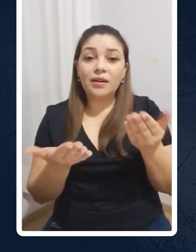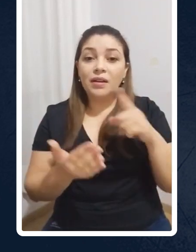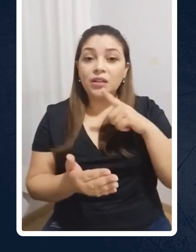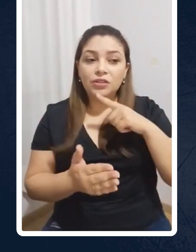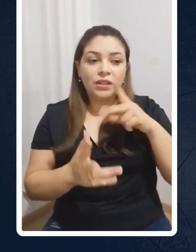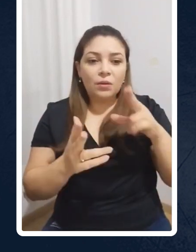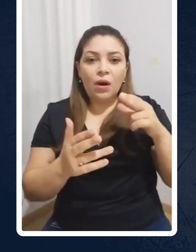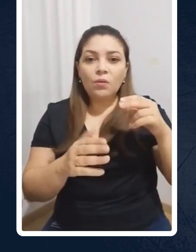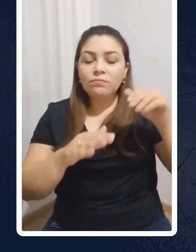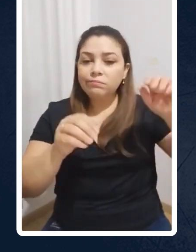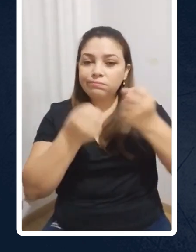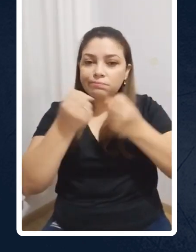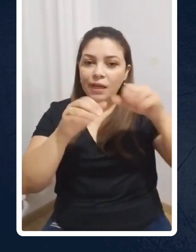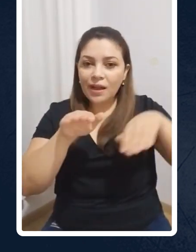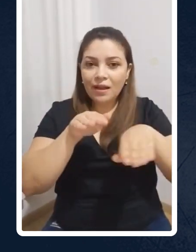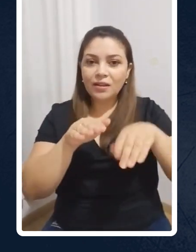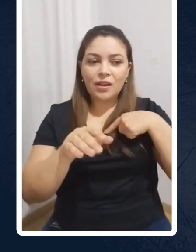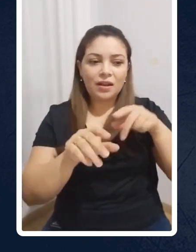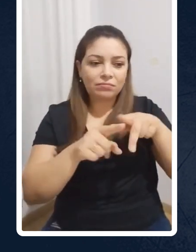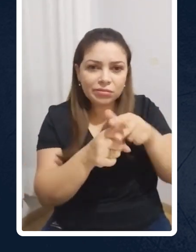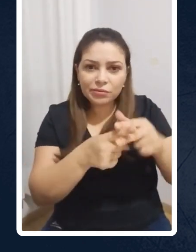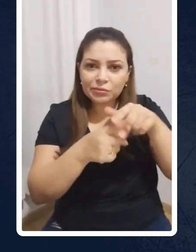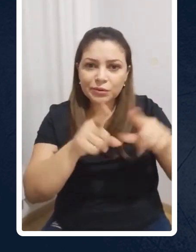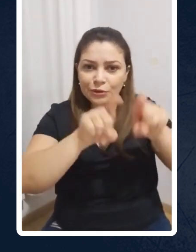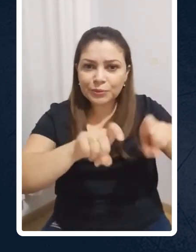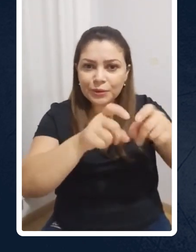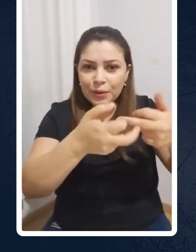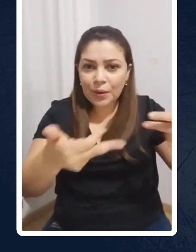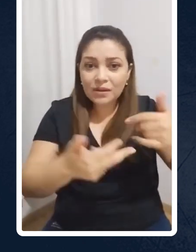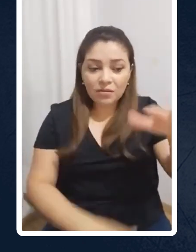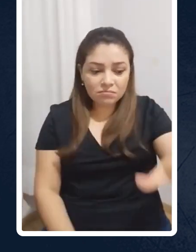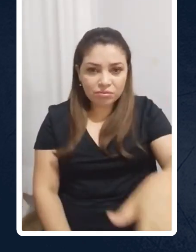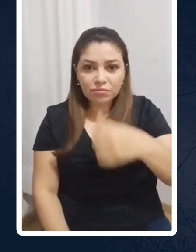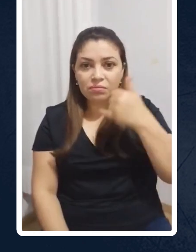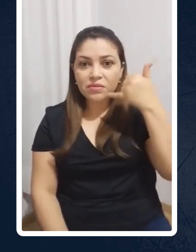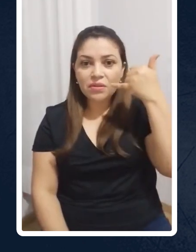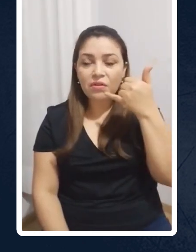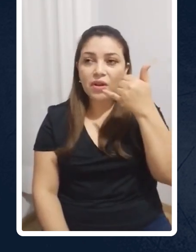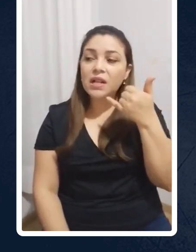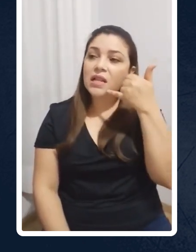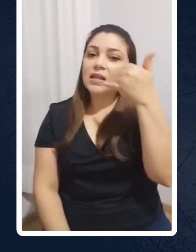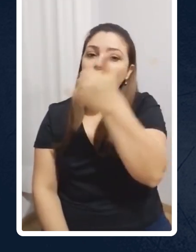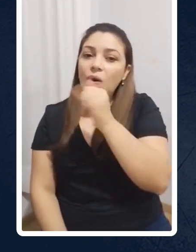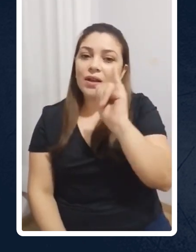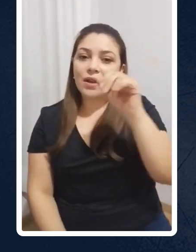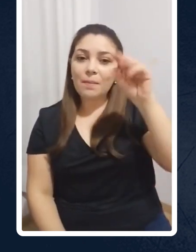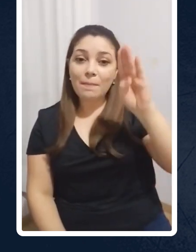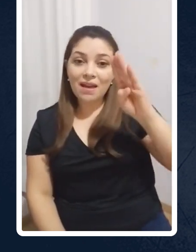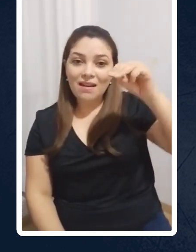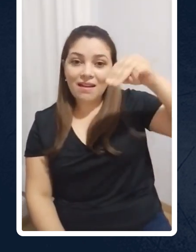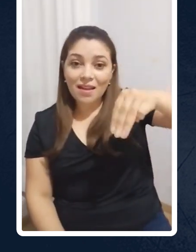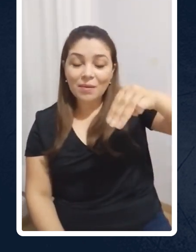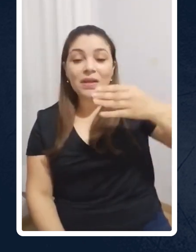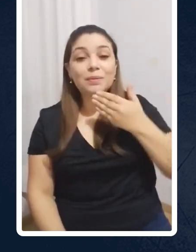E pede uma peça para completar o experimento. Esse cara é fantástico, ele transformou a nossa comunicação,